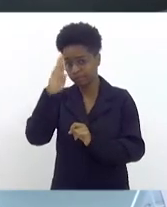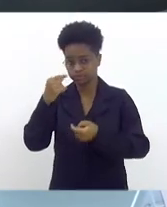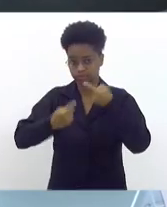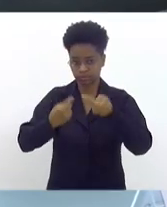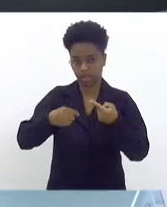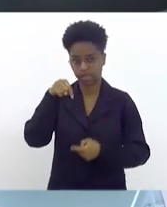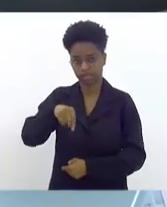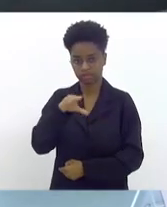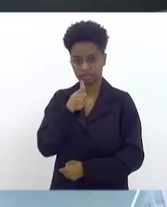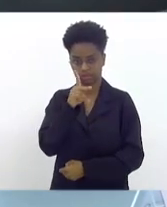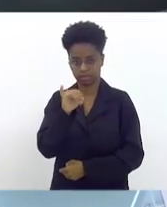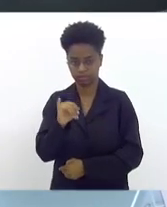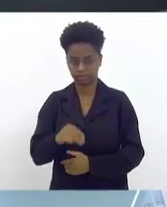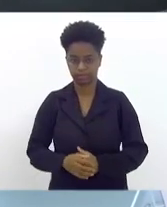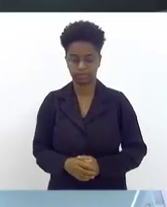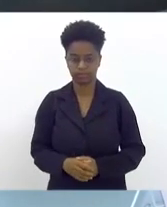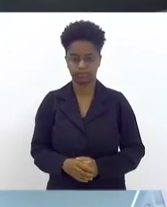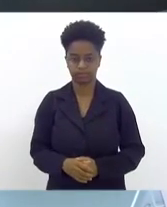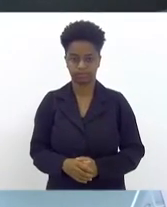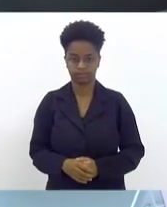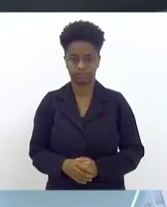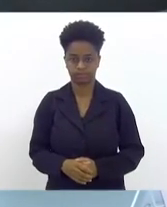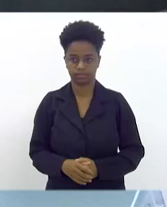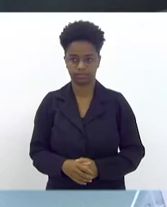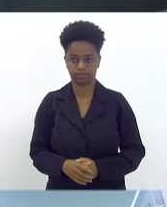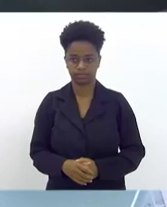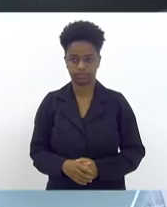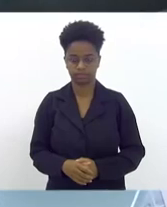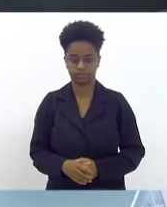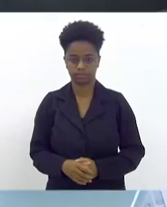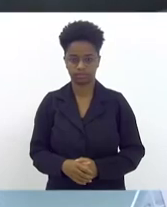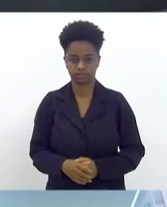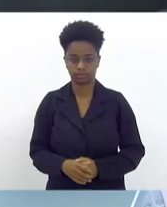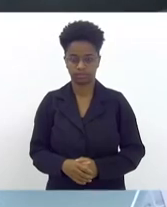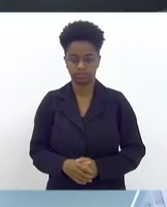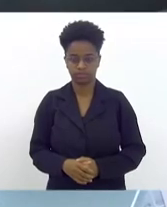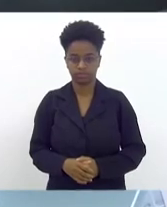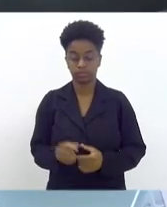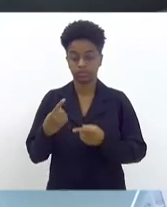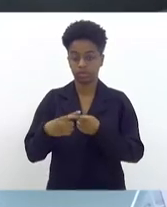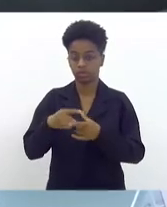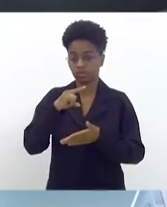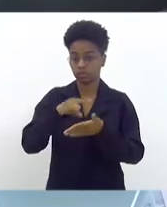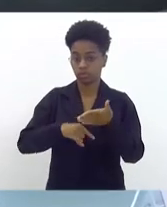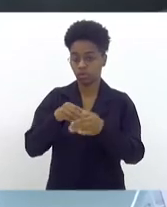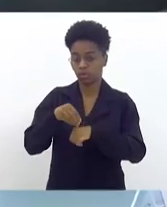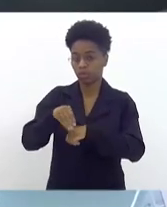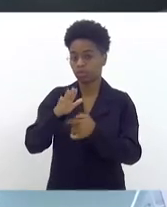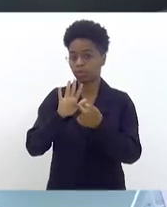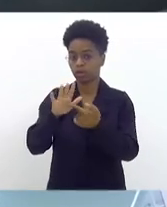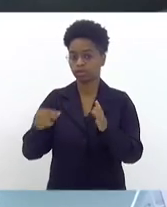dessa CPI. E porque o requerimento fala sobre